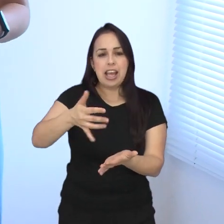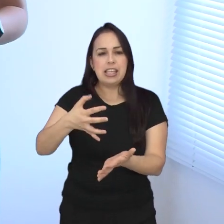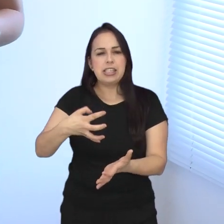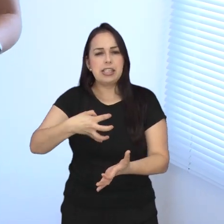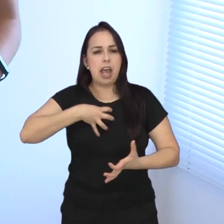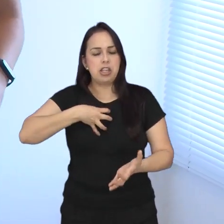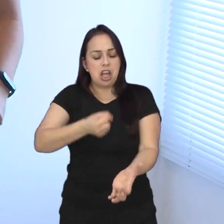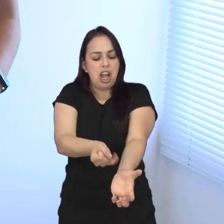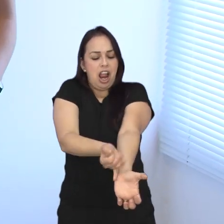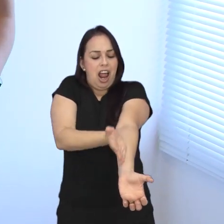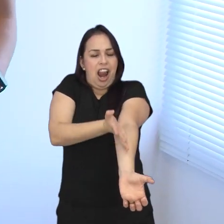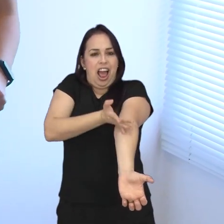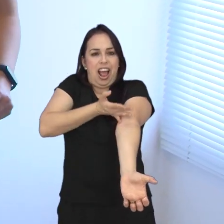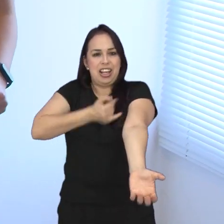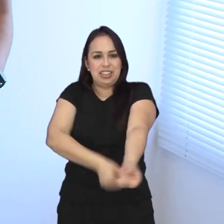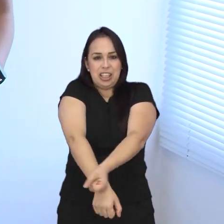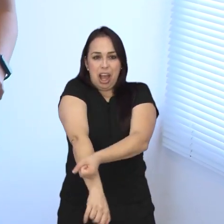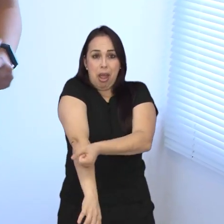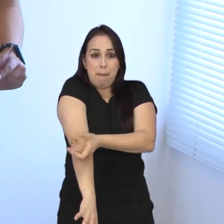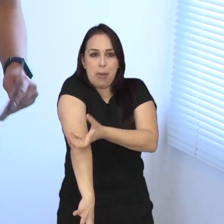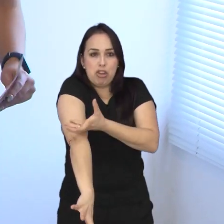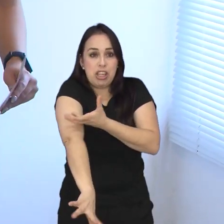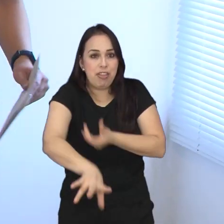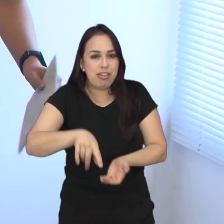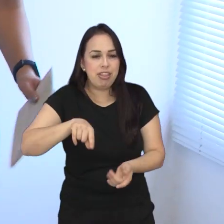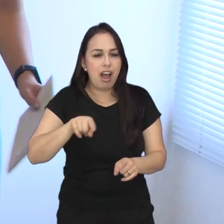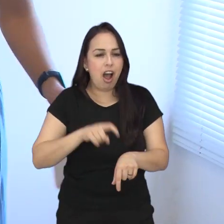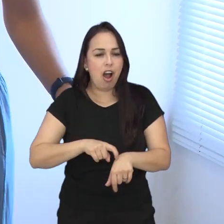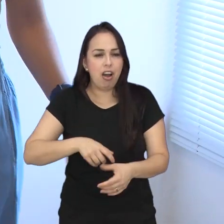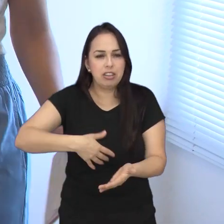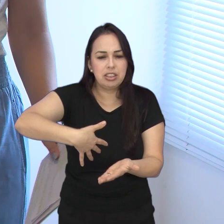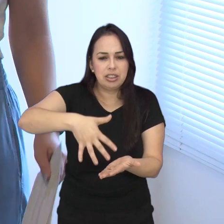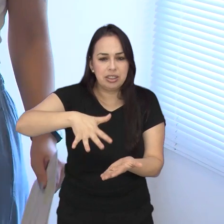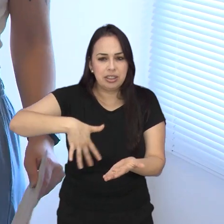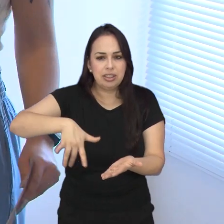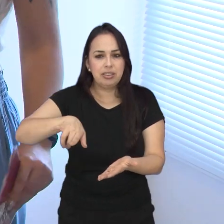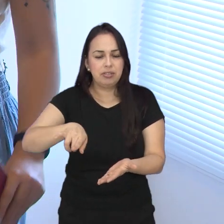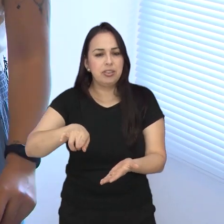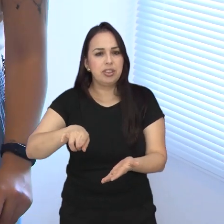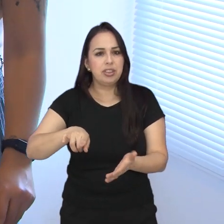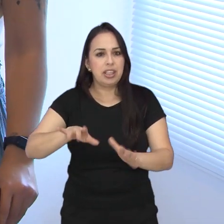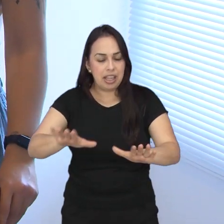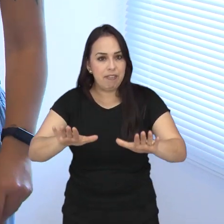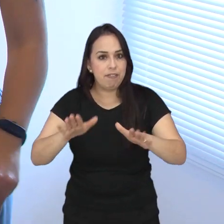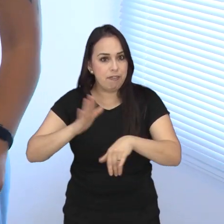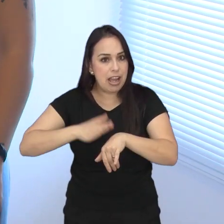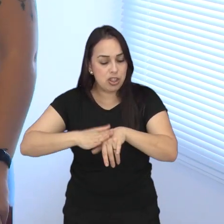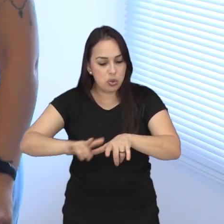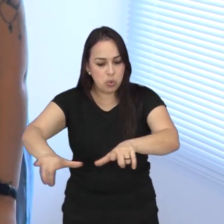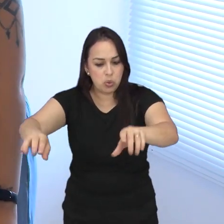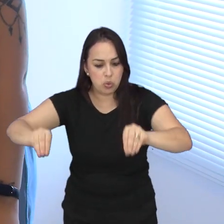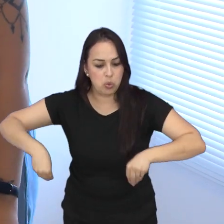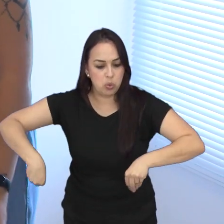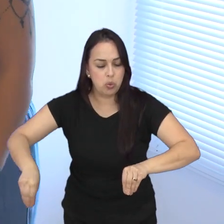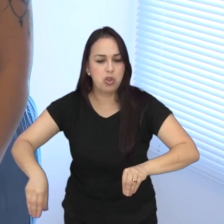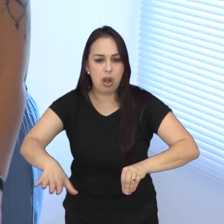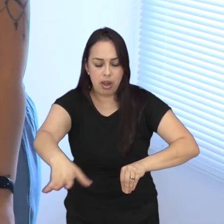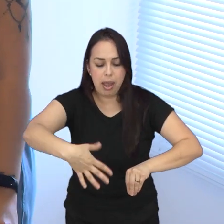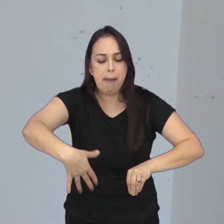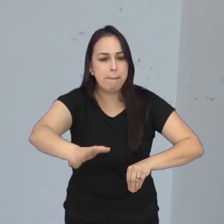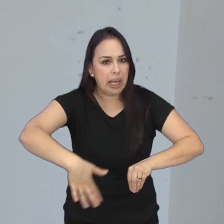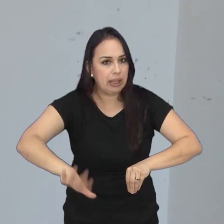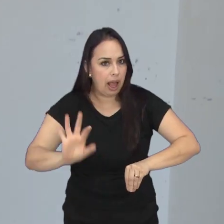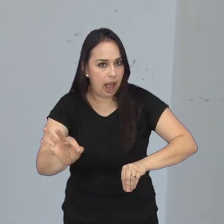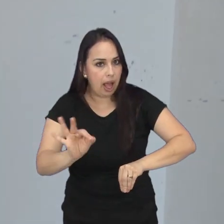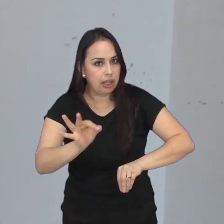alguma energia? Porque eu imagino uma energia assim de você pintando, fazendo... Essas daqui você faz no chão, né? Você coloca